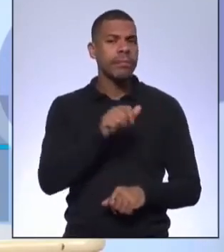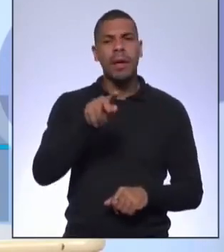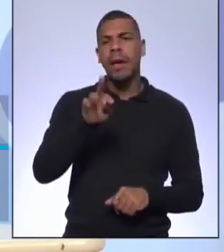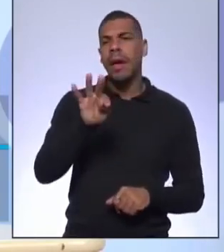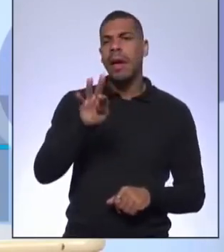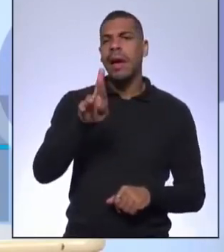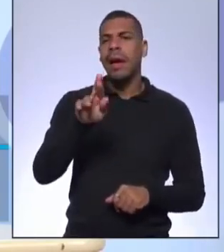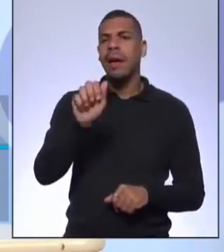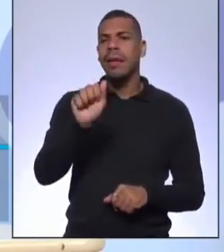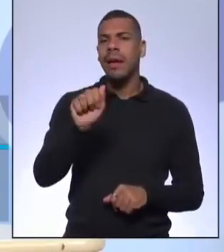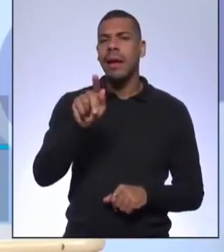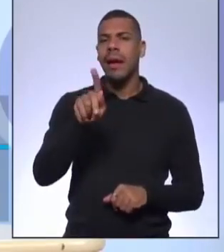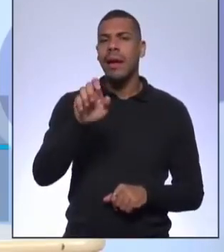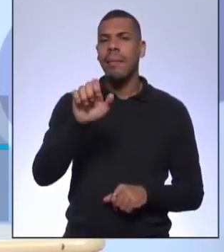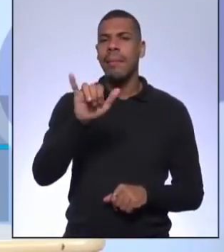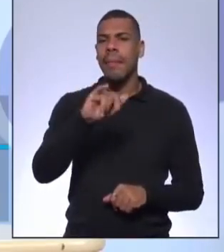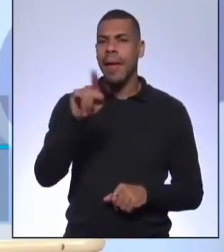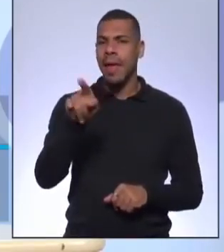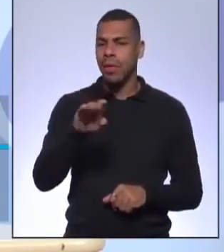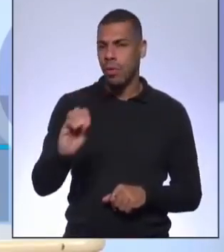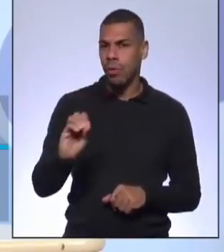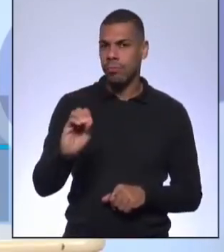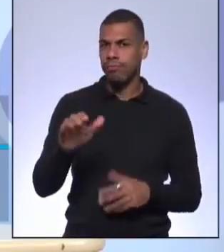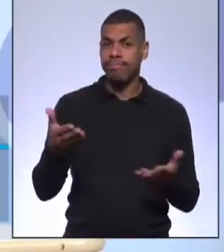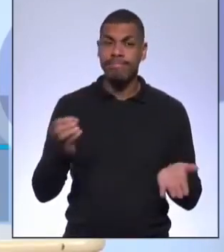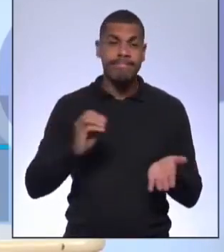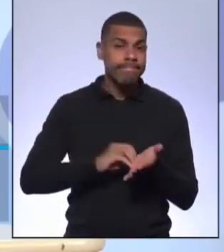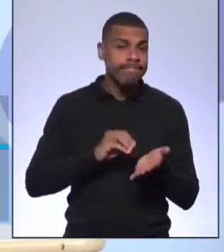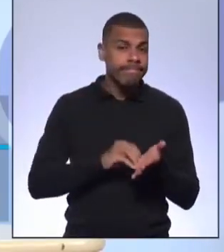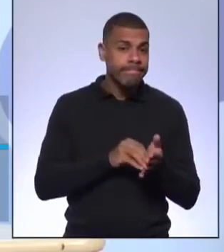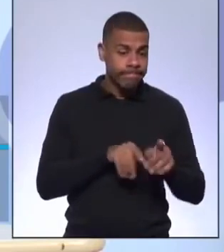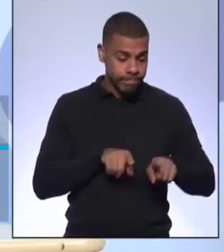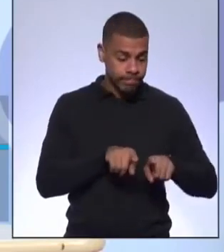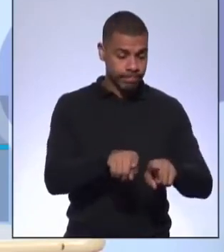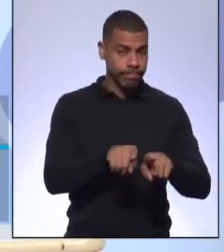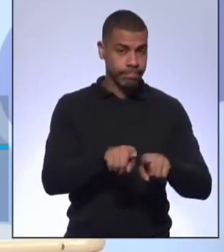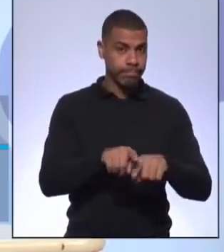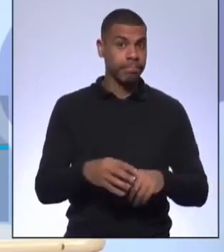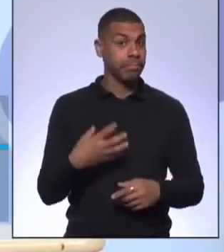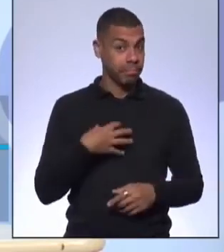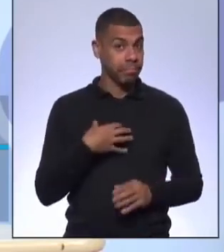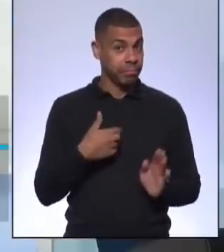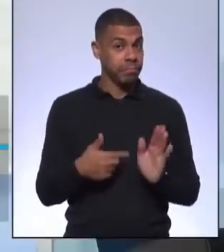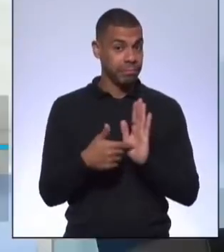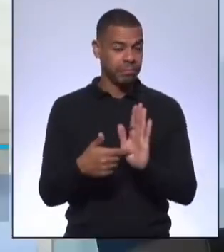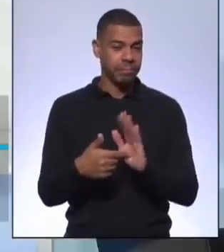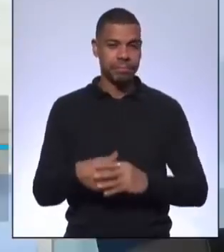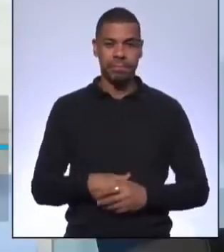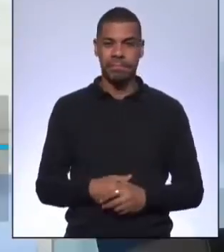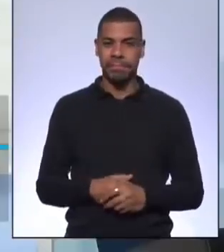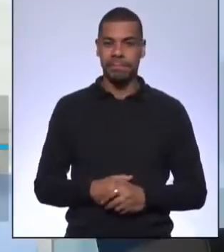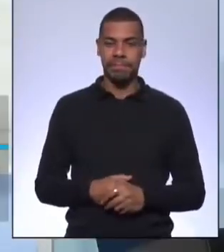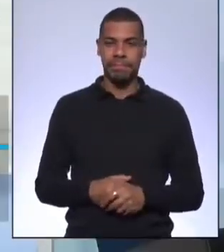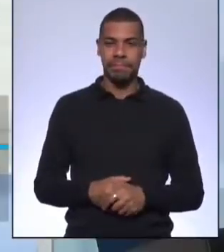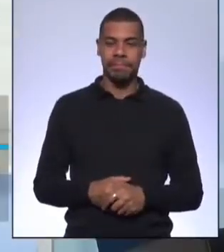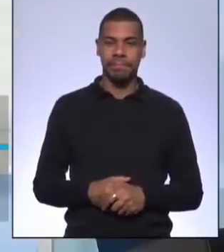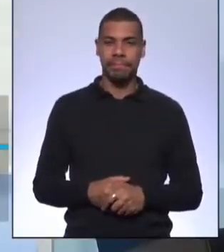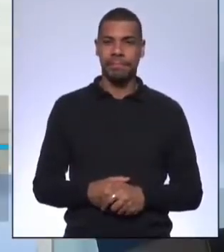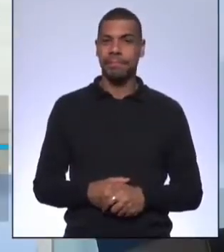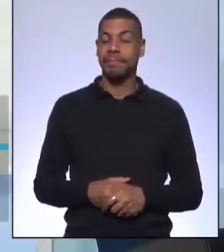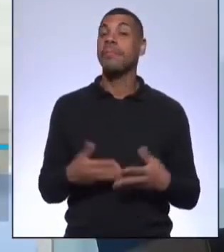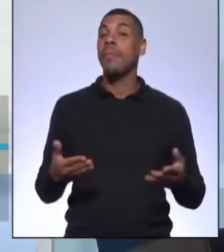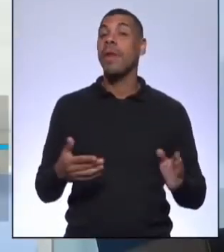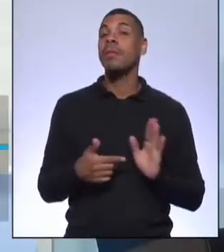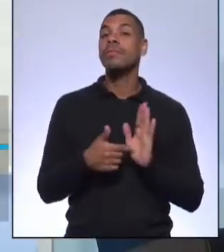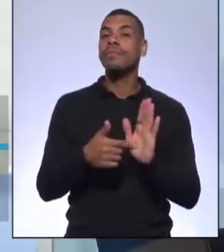Talvez eu acredito que eles não compreenderam colocar os pares ordenados no plano. Vamos lá, Osmar? Vamos. Me ajuda aí, Jonas. Claro, coordenadas